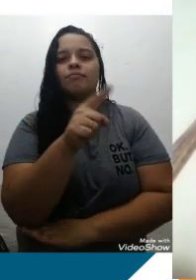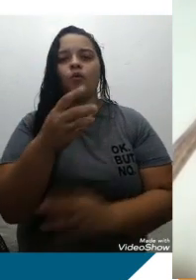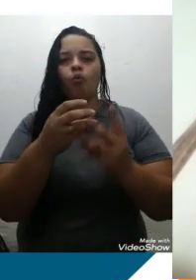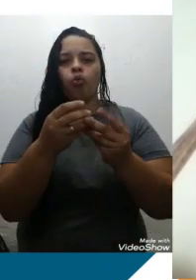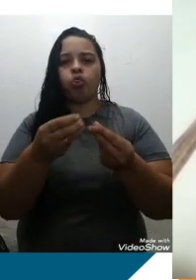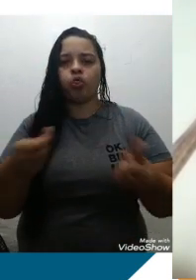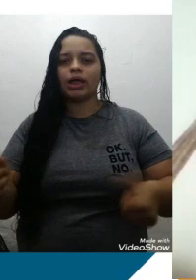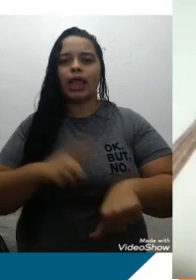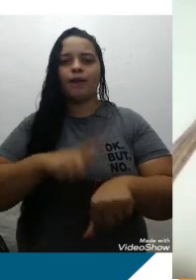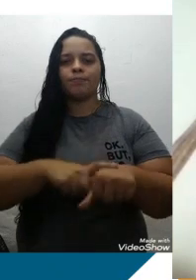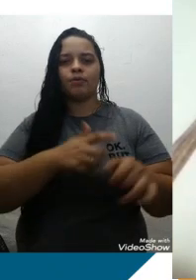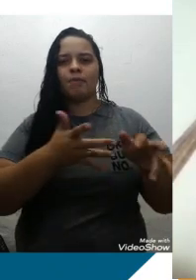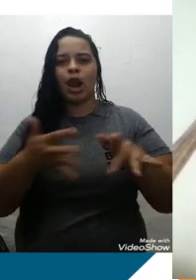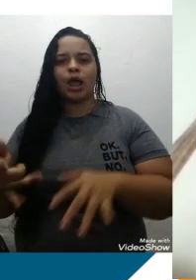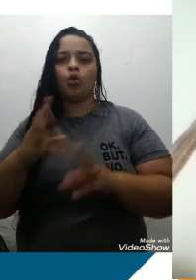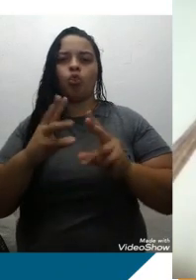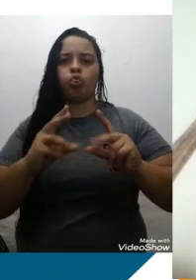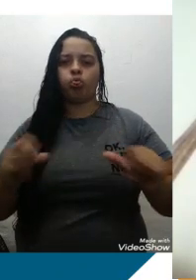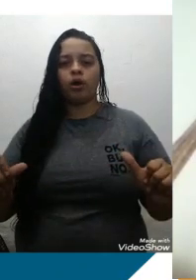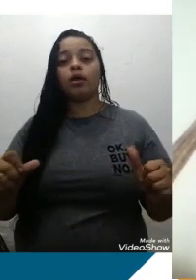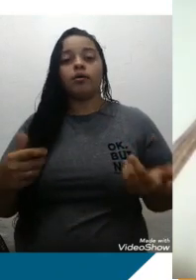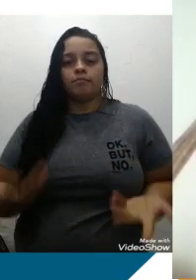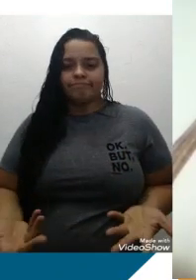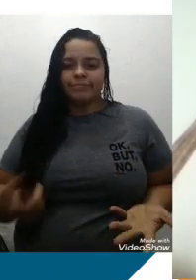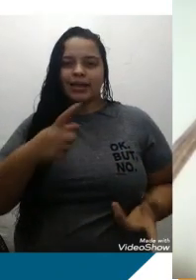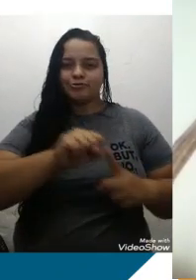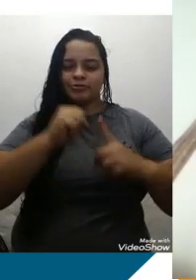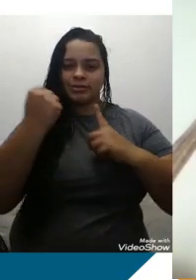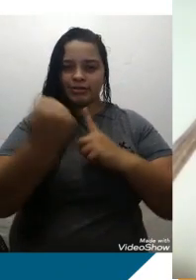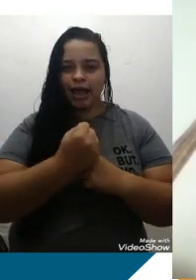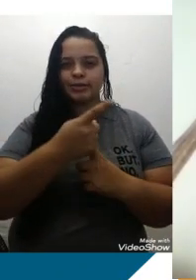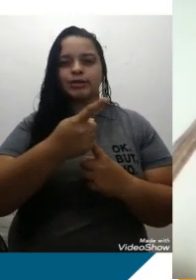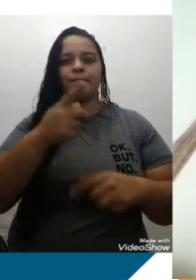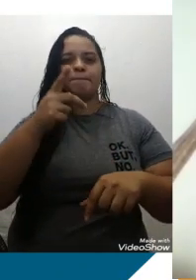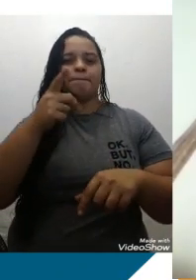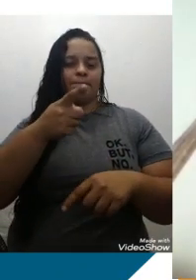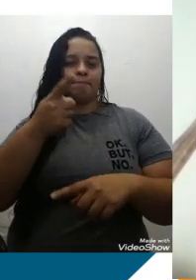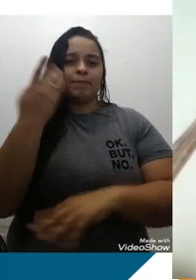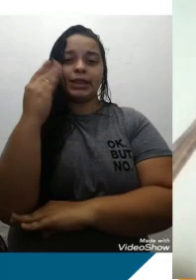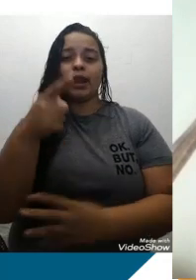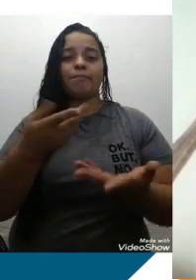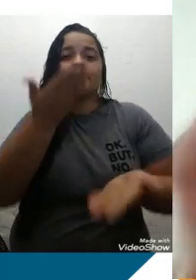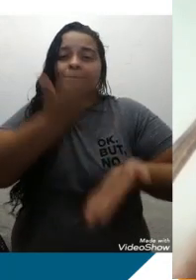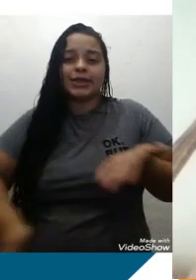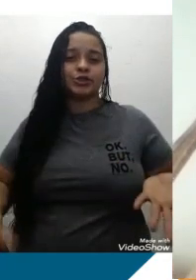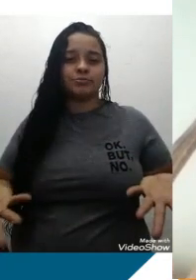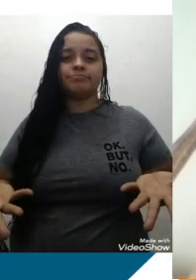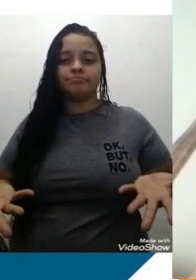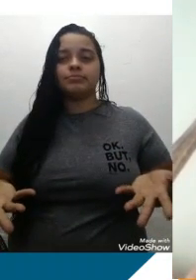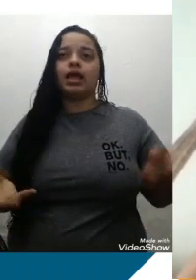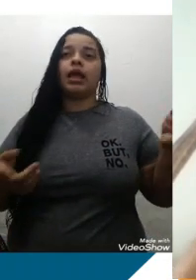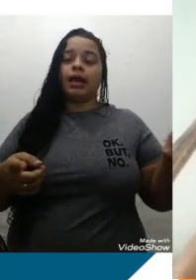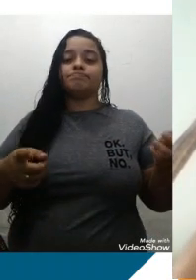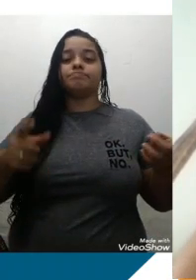Então, a gente não tem acesso a boa parte do que era produzido por essas sociedades porque os materiais se decompunham. No caso